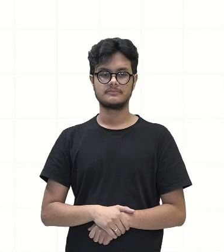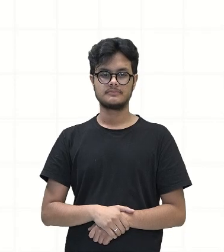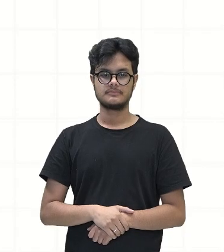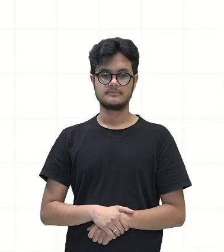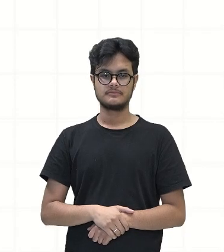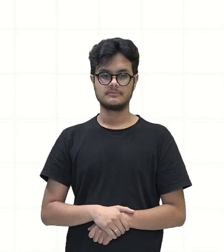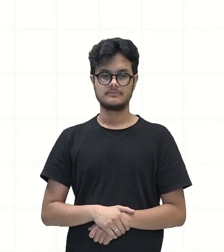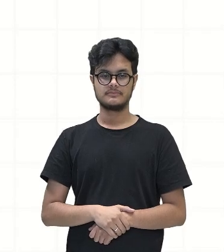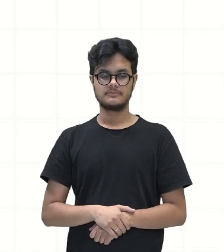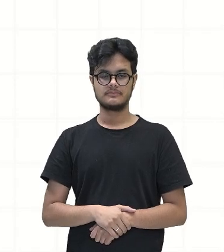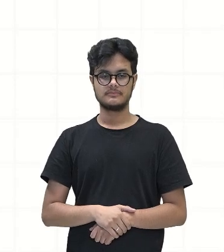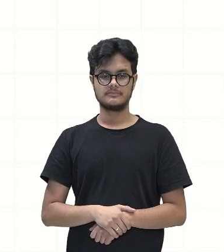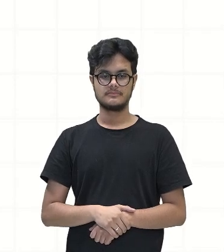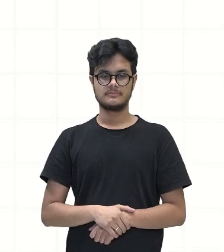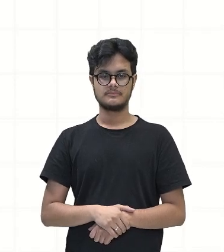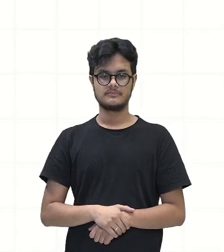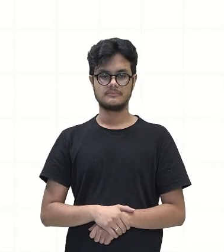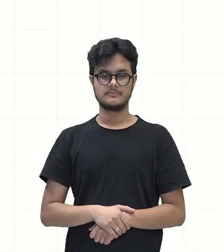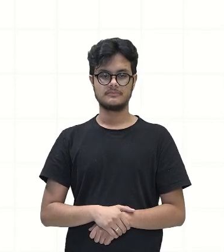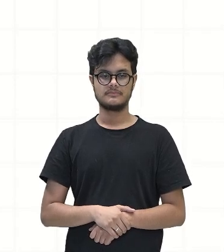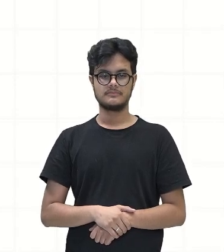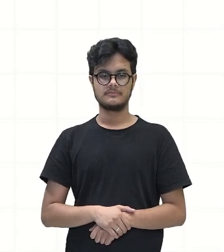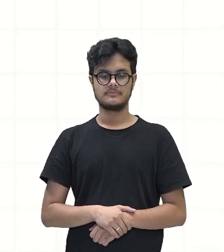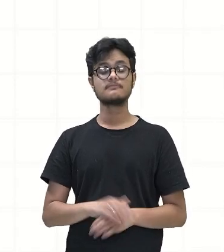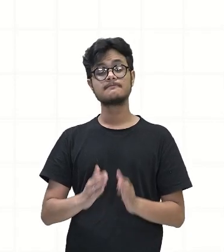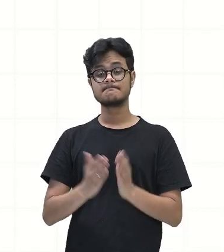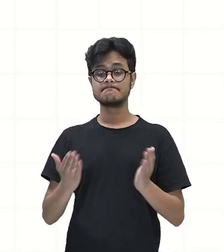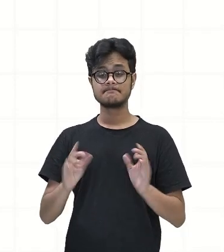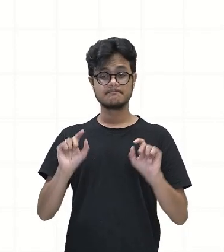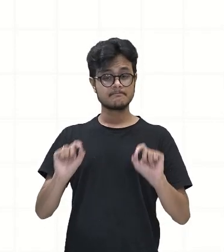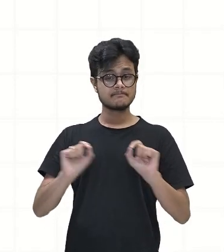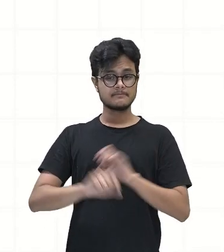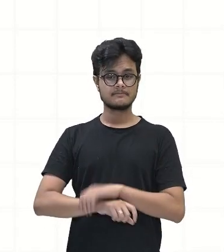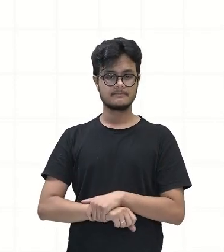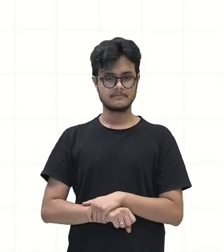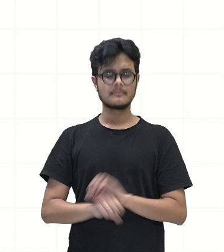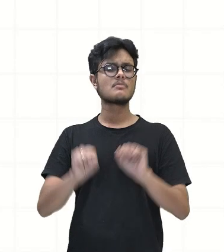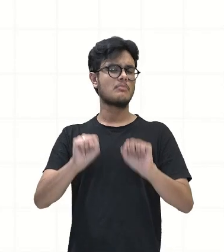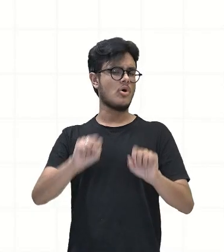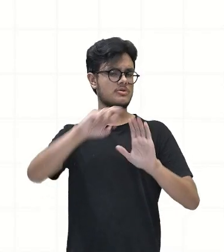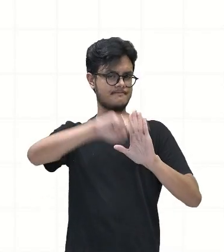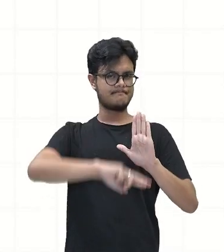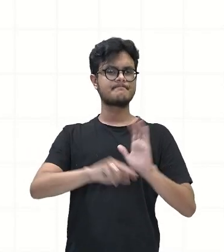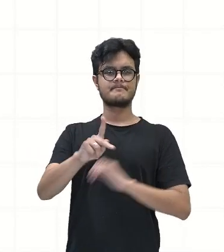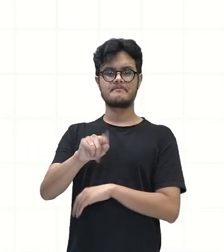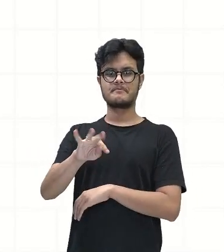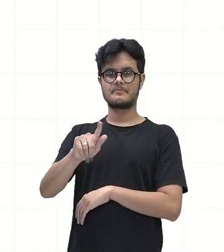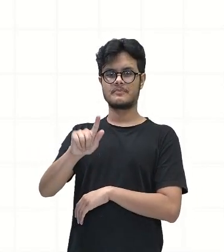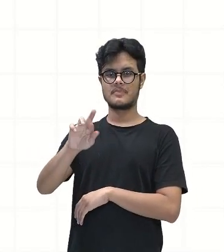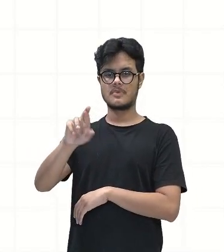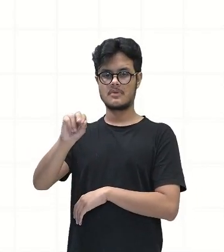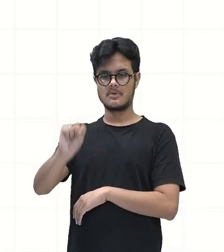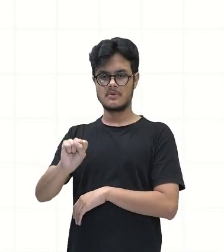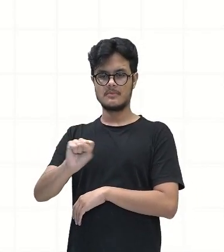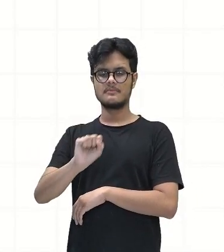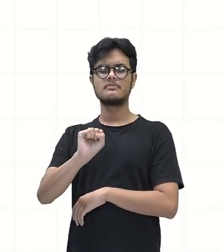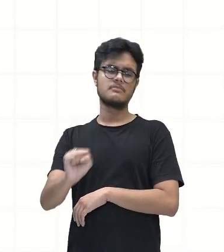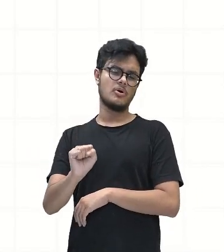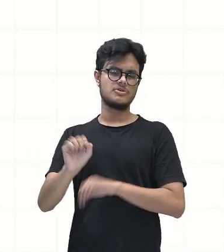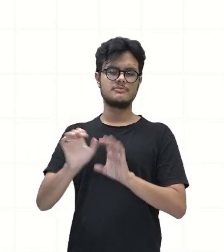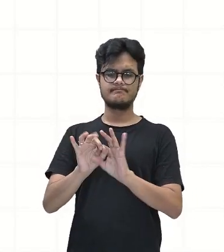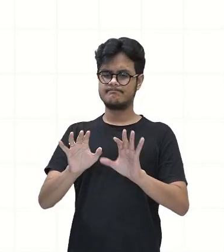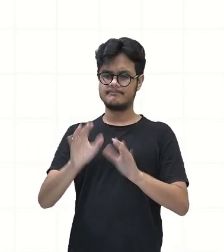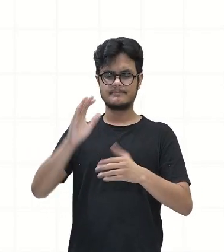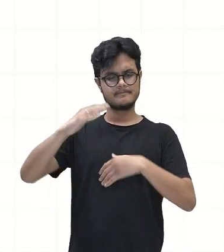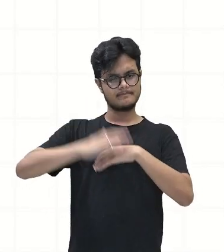lado sobre 2, certo? Então, eu posso aplicar também aí o Teorema de Pitágoras,